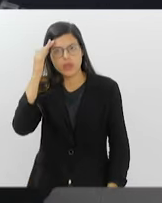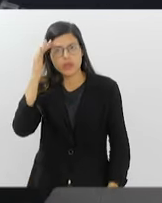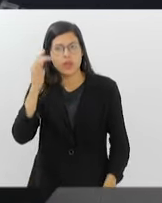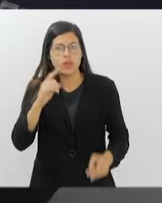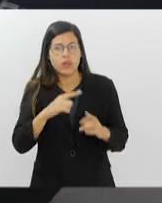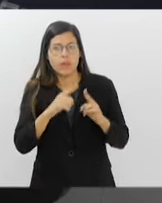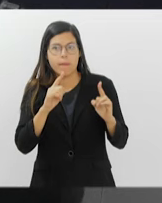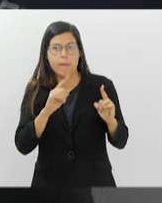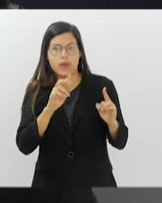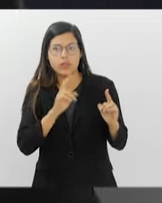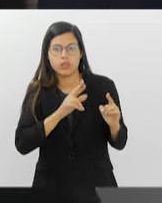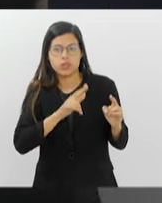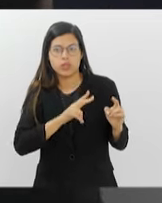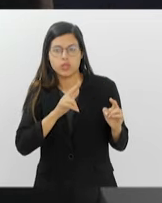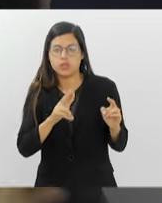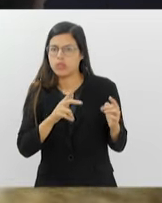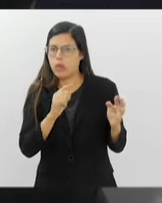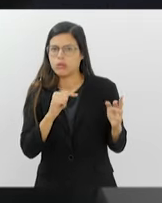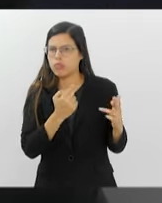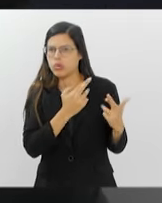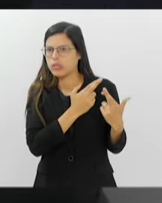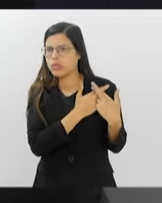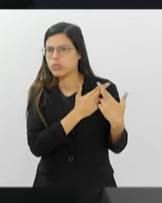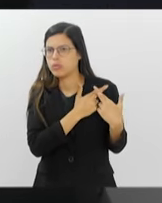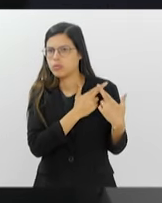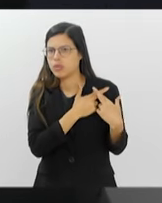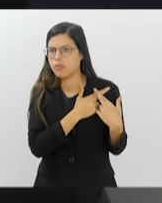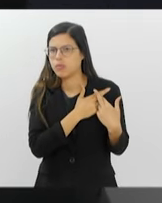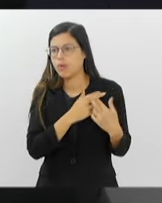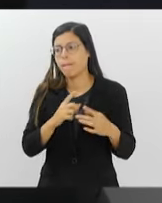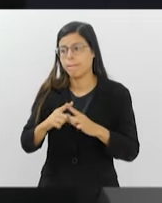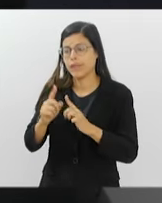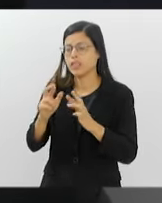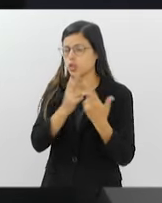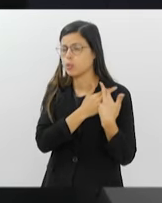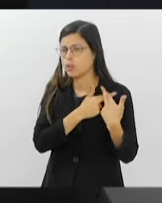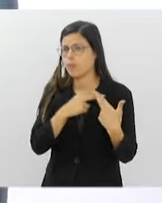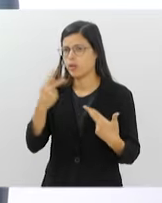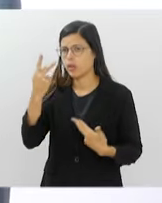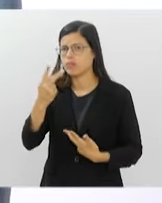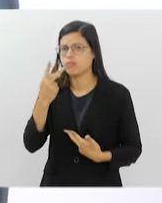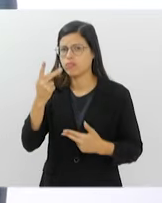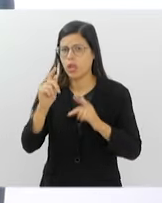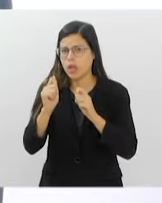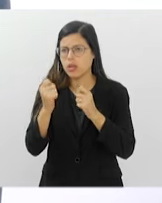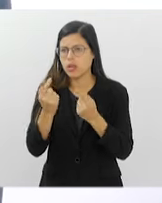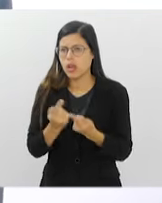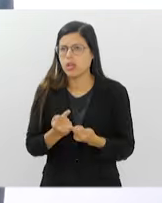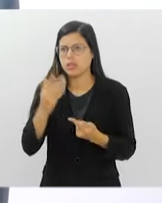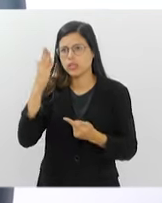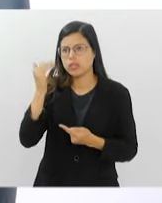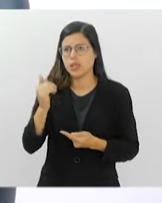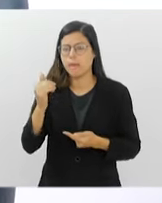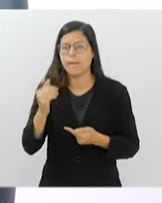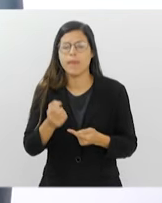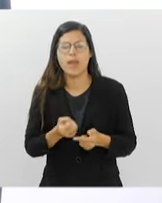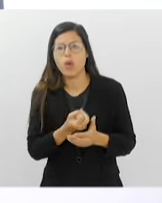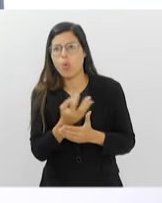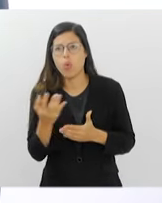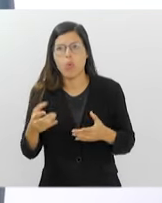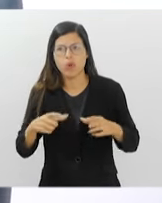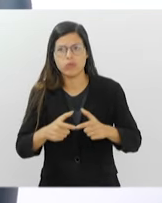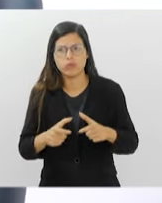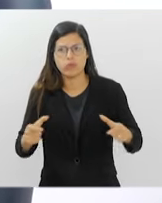não mas compete O parlamento que fiscalizar acompanhar do bombeiro e nós vamos lá quero saber da medida daqueles camarotes medida do camarote do governo quantos ingressos o governo